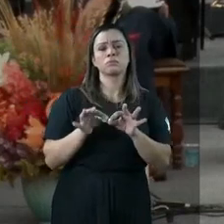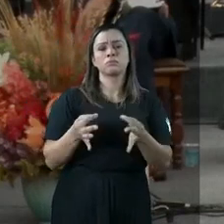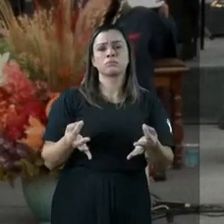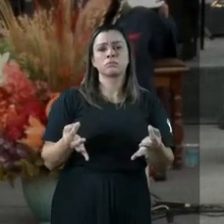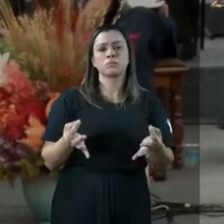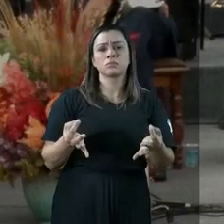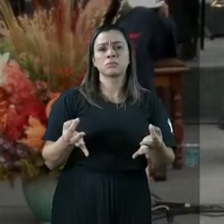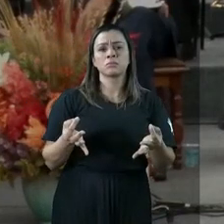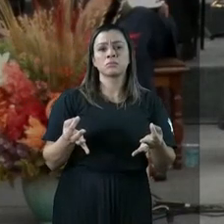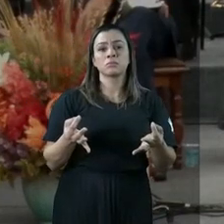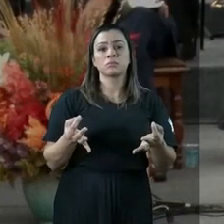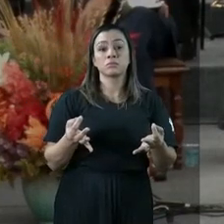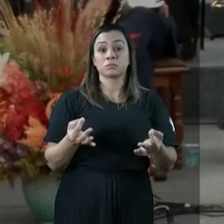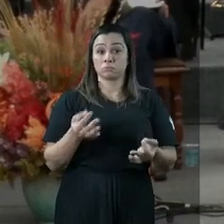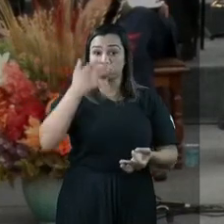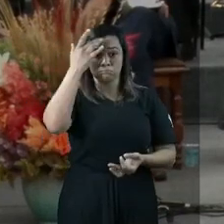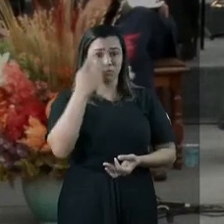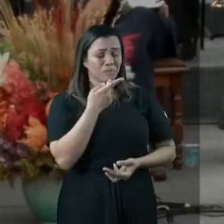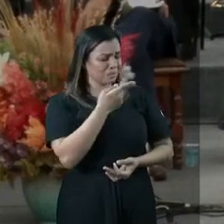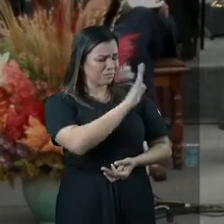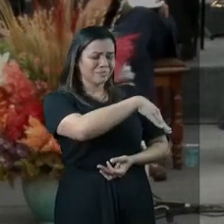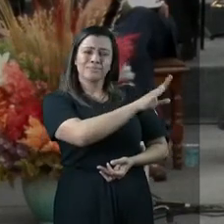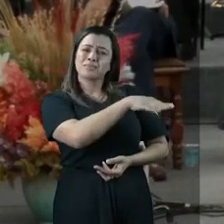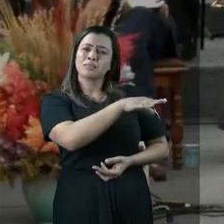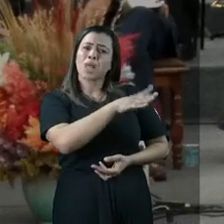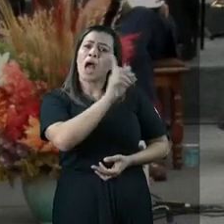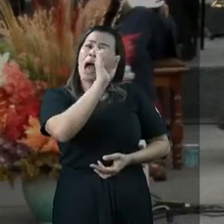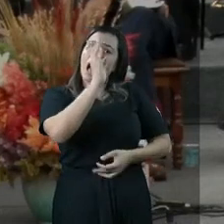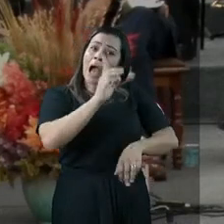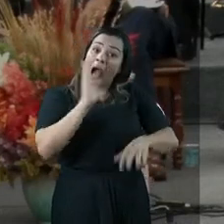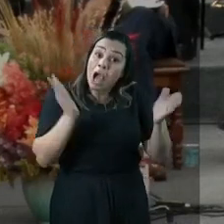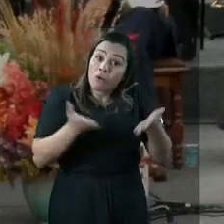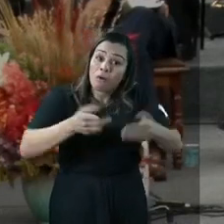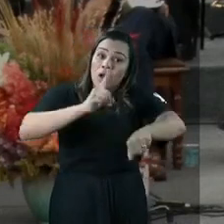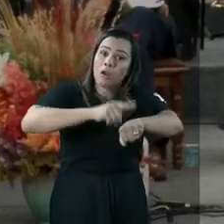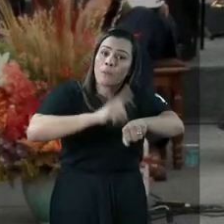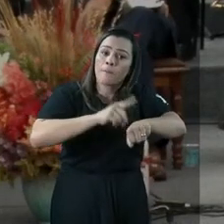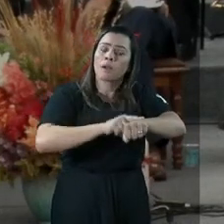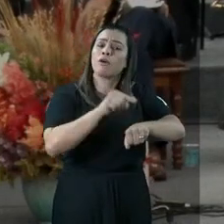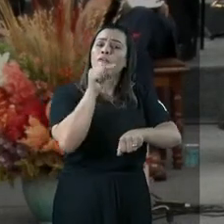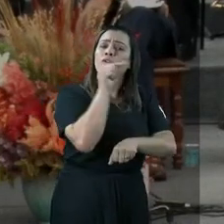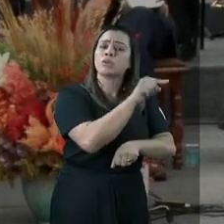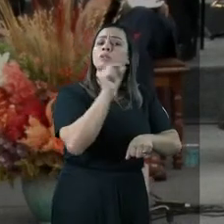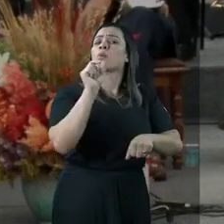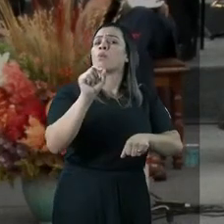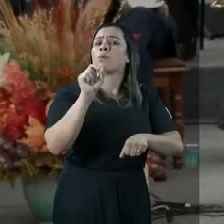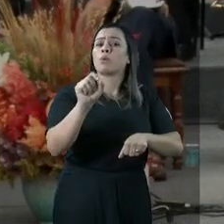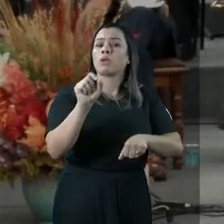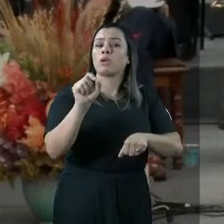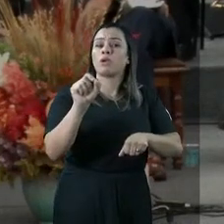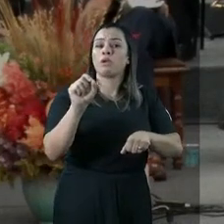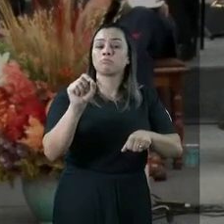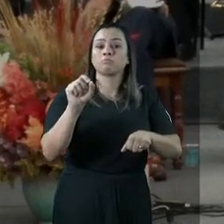era o momento de você imprimir a sua identidade e o seu DNA real. Os holofotes estariam